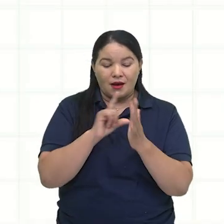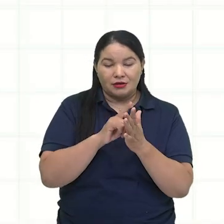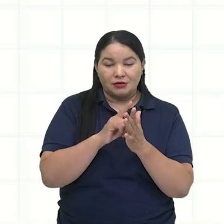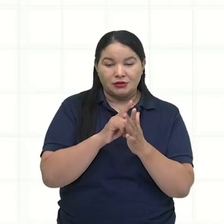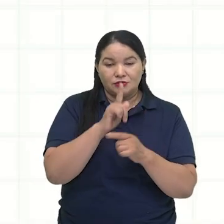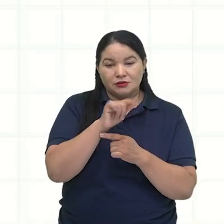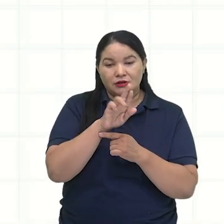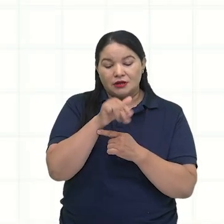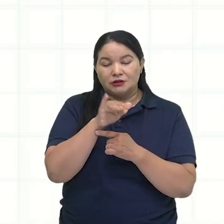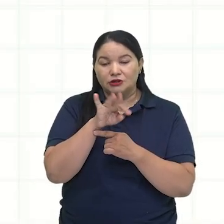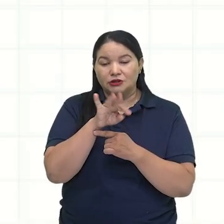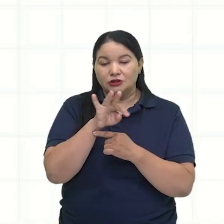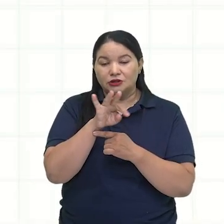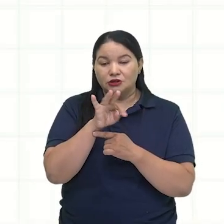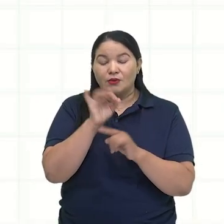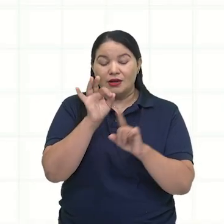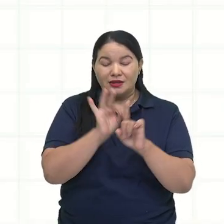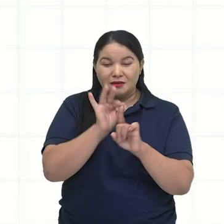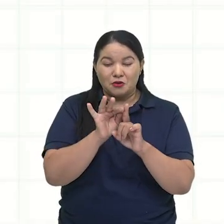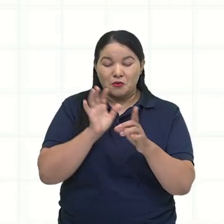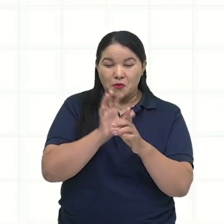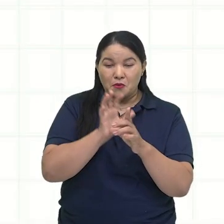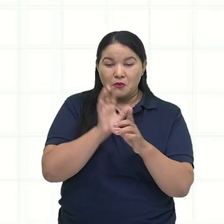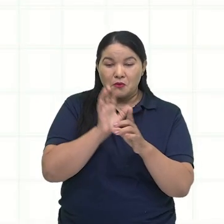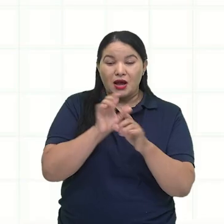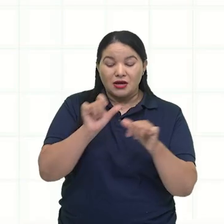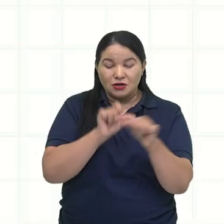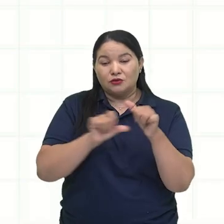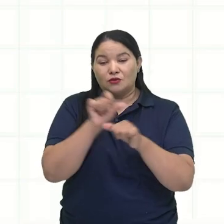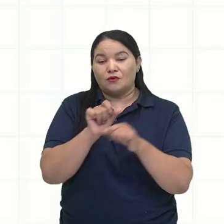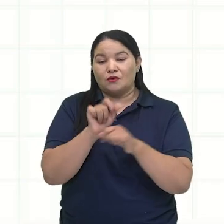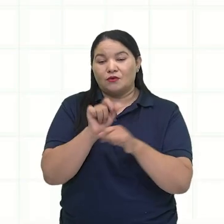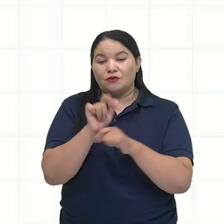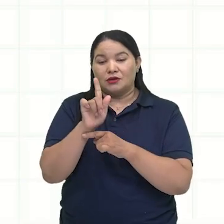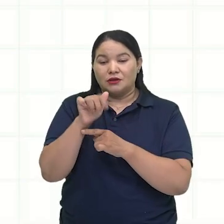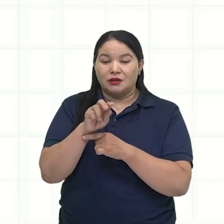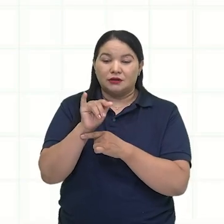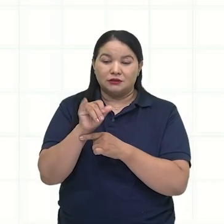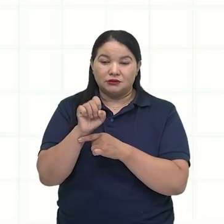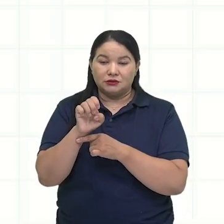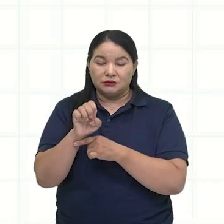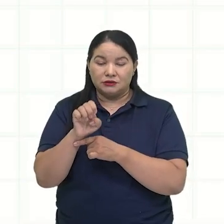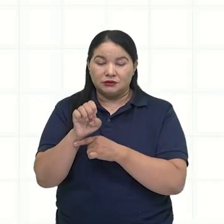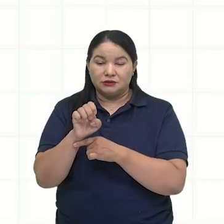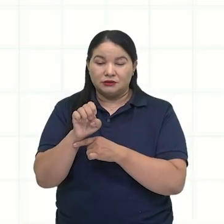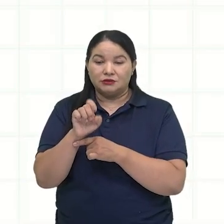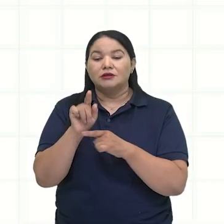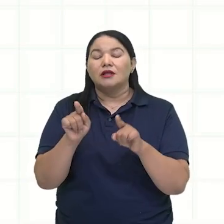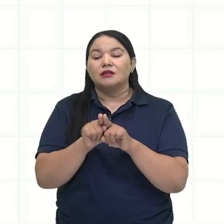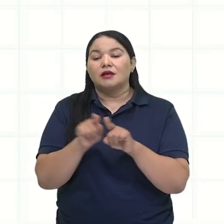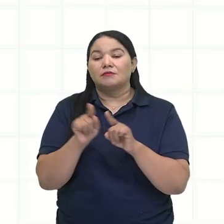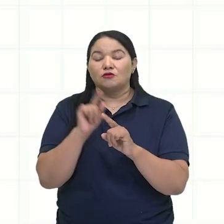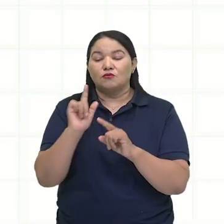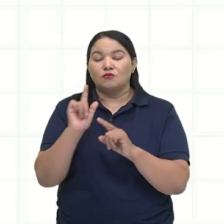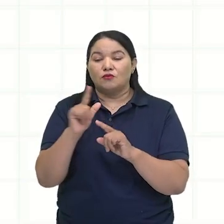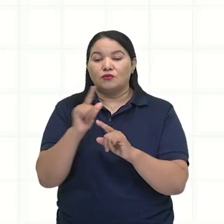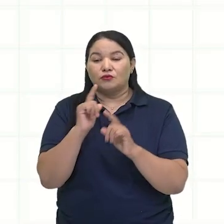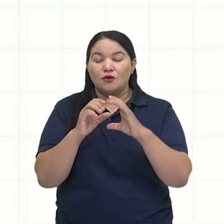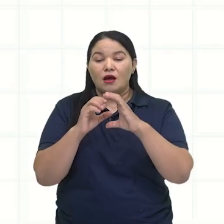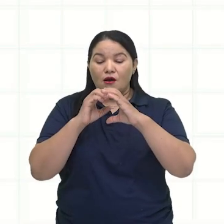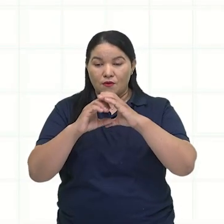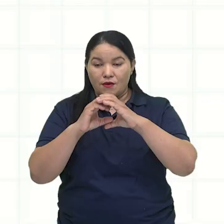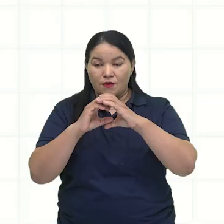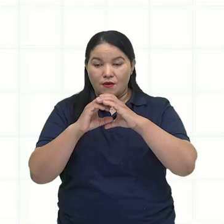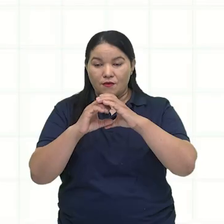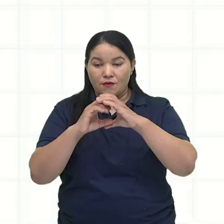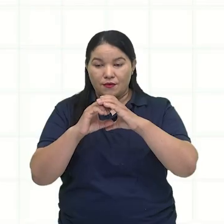sofrer essas altas temperaturas, vira a gneiss, certo? Assim como o calcário,